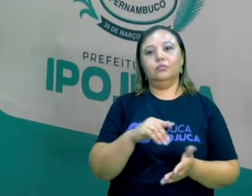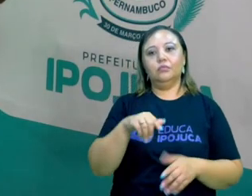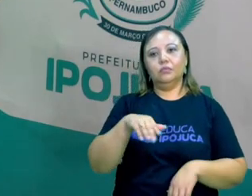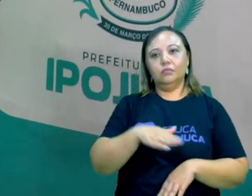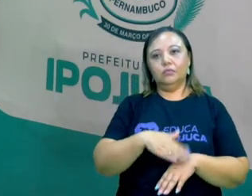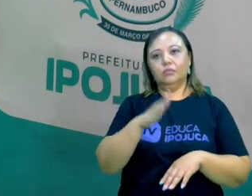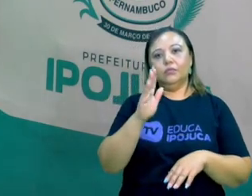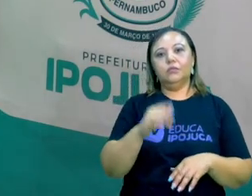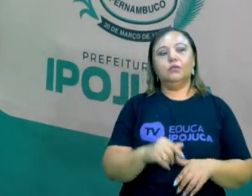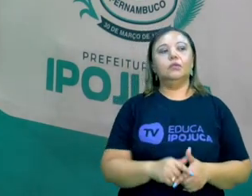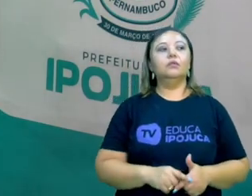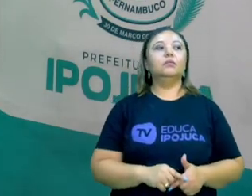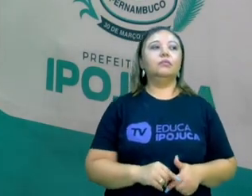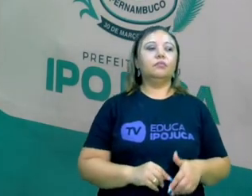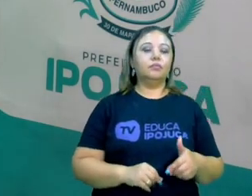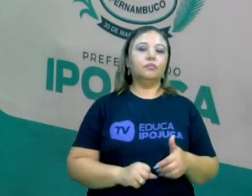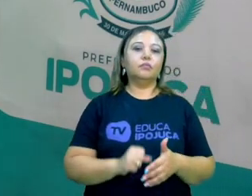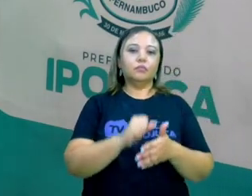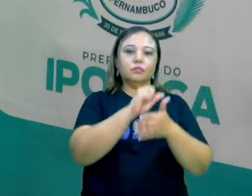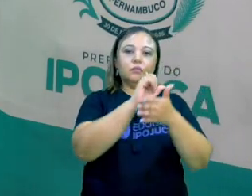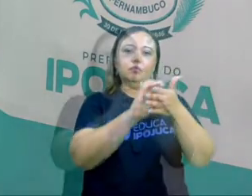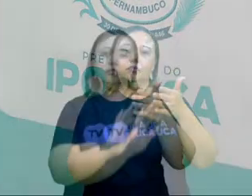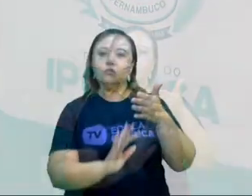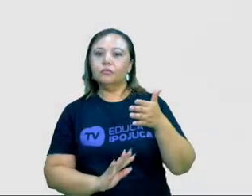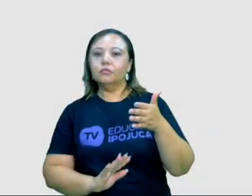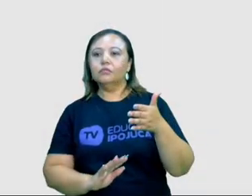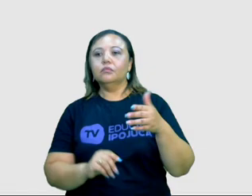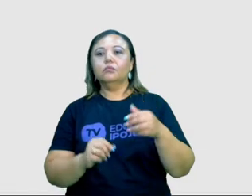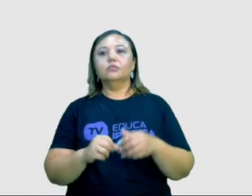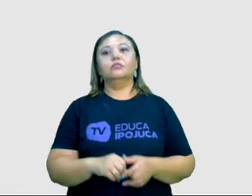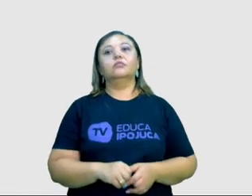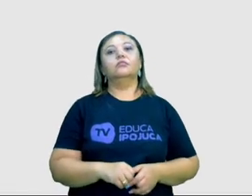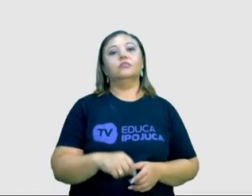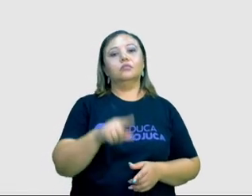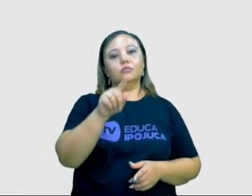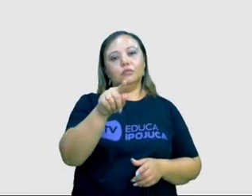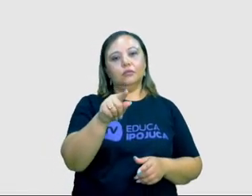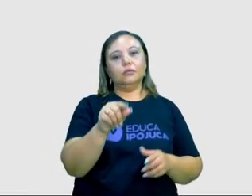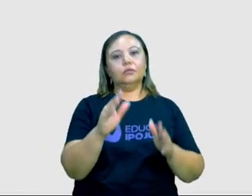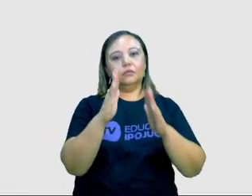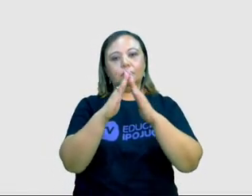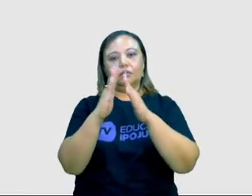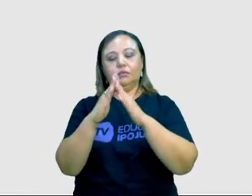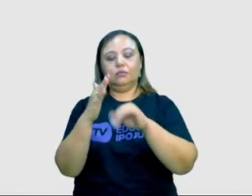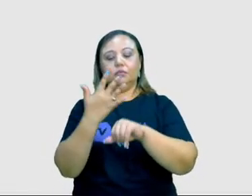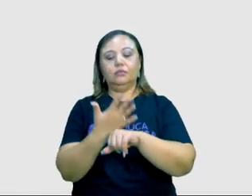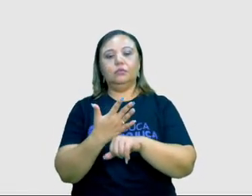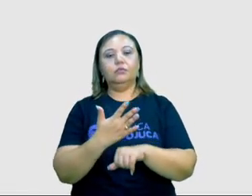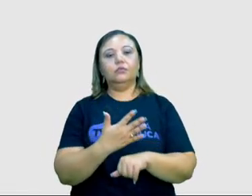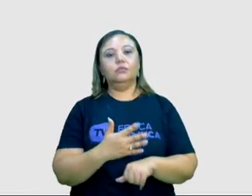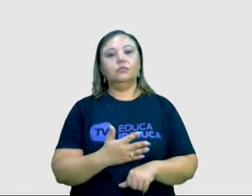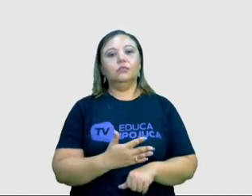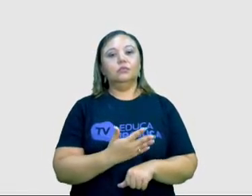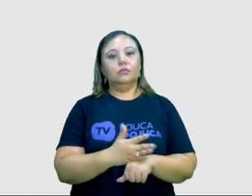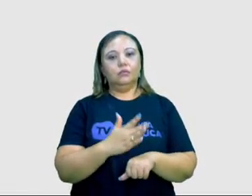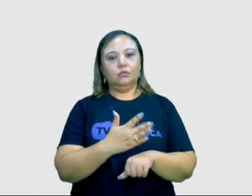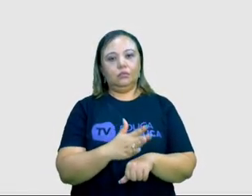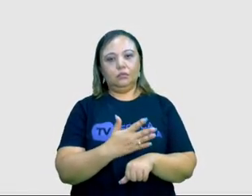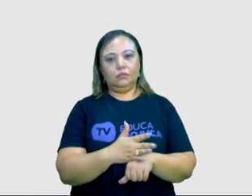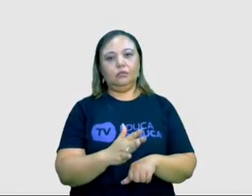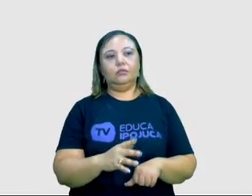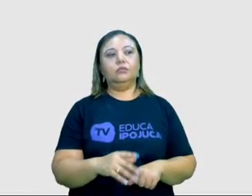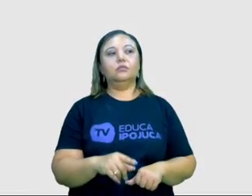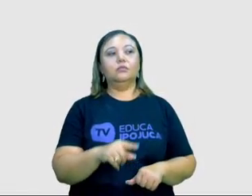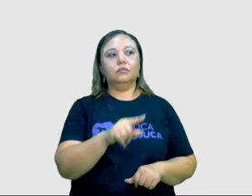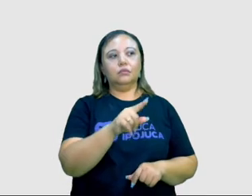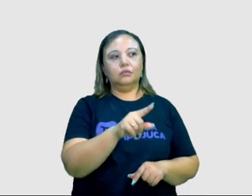vai colocar algumas divisões aqui para vocês tentar fazer em casa. A tia vai dar um tempinho para vocês tirar uma